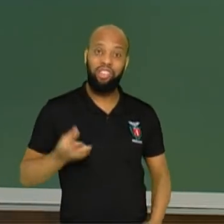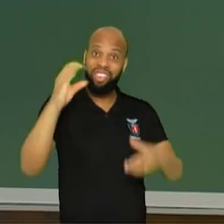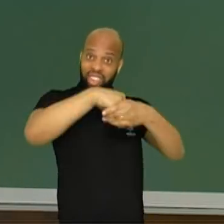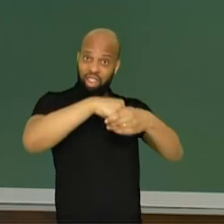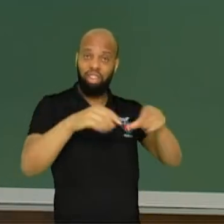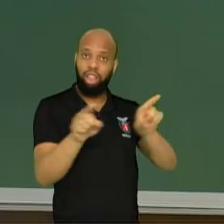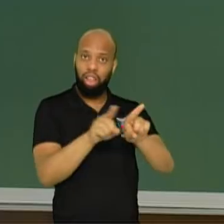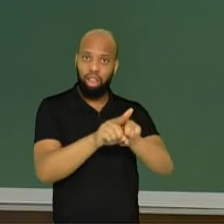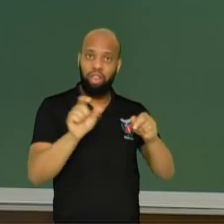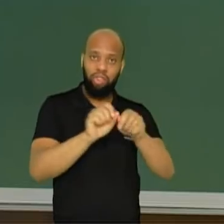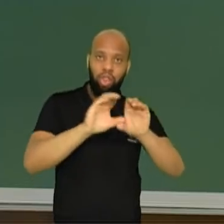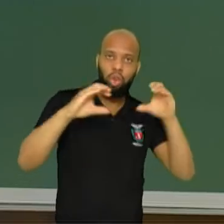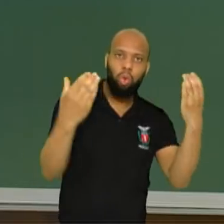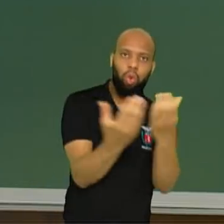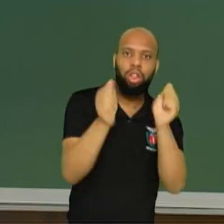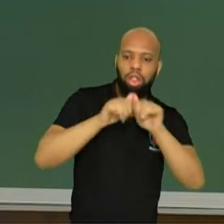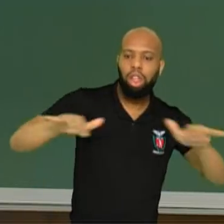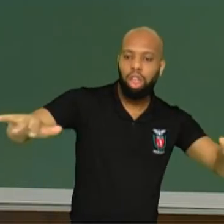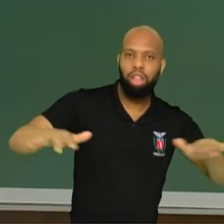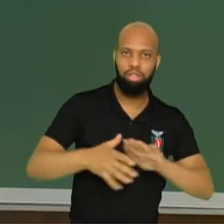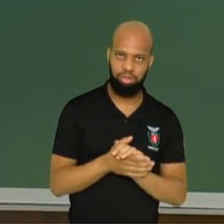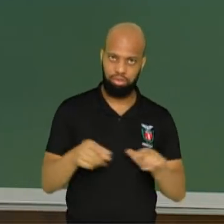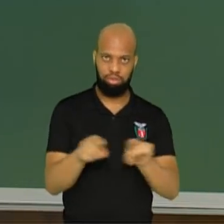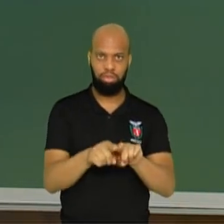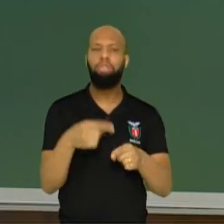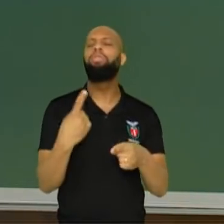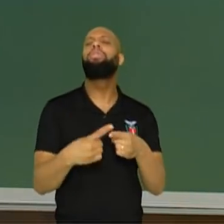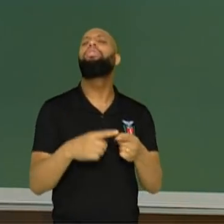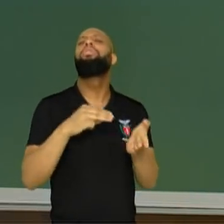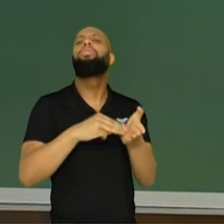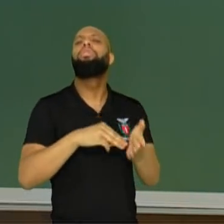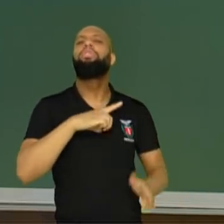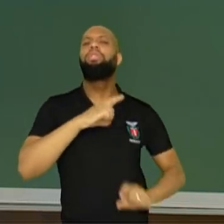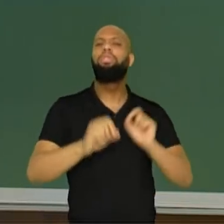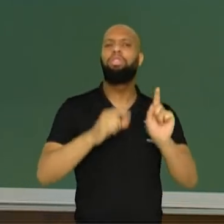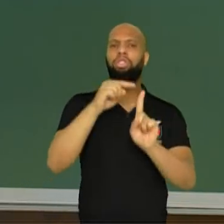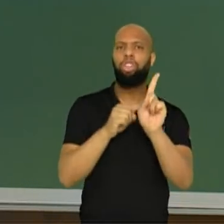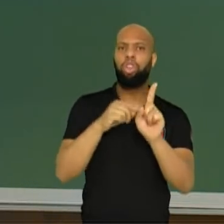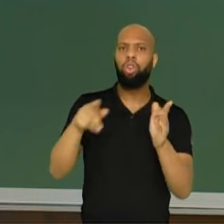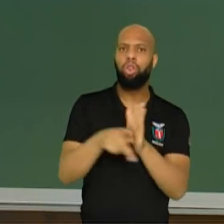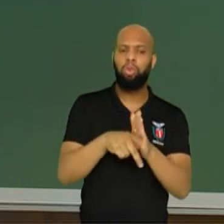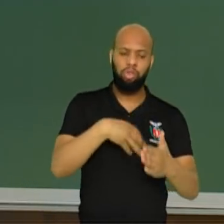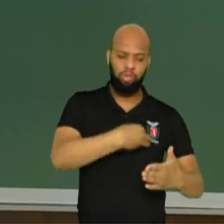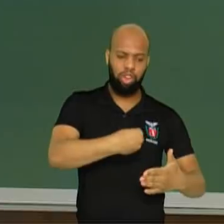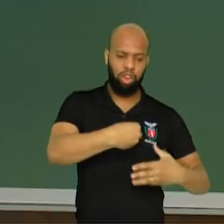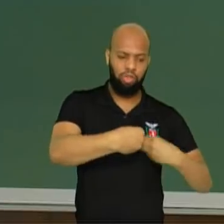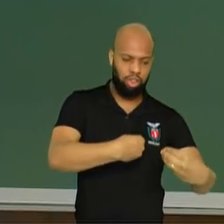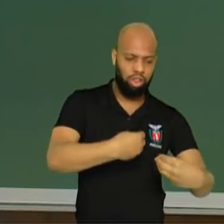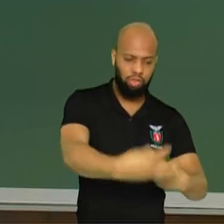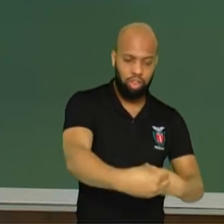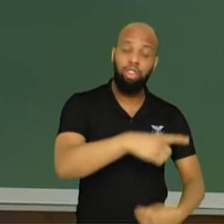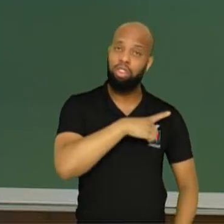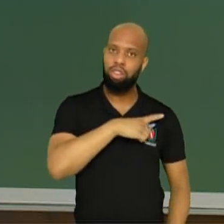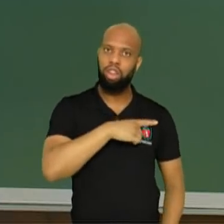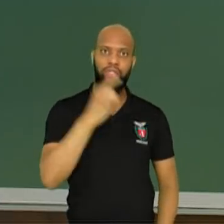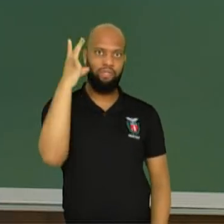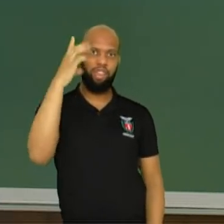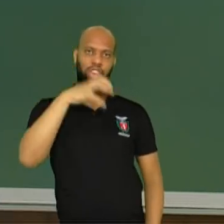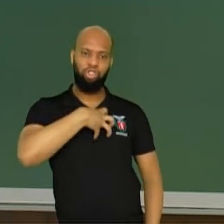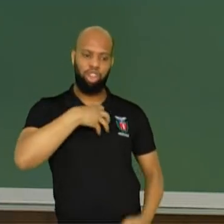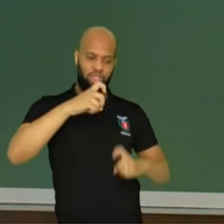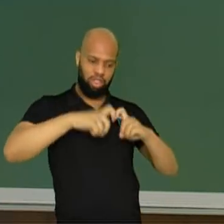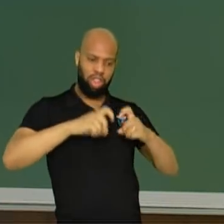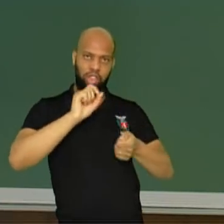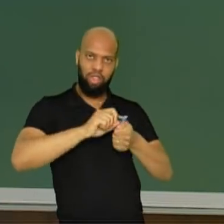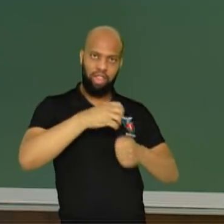fazendo essas colônias e vão se espalhando. Até porque eles têm um tipo de reprodução que facilita isso. A gente vai ver no finalzinho da aula a reprodução